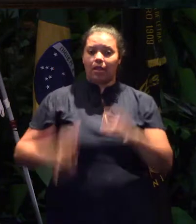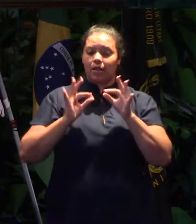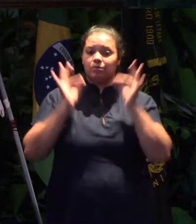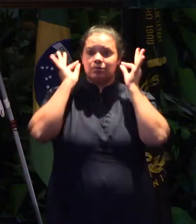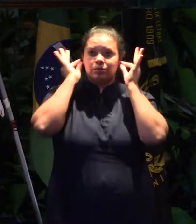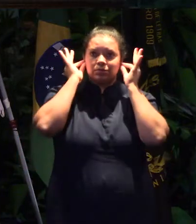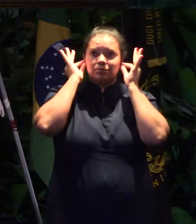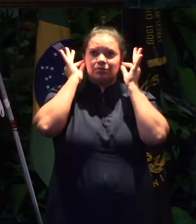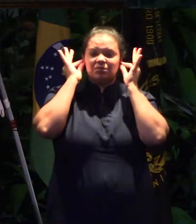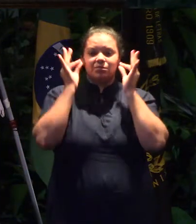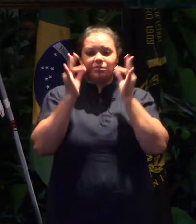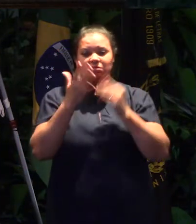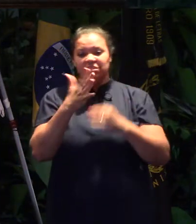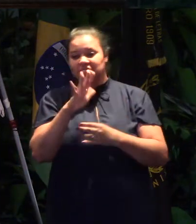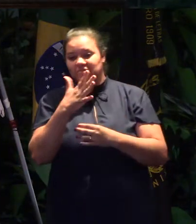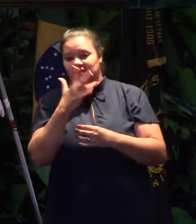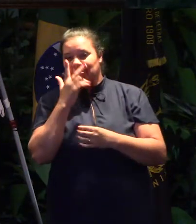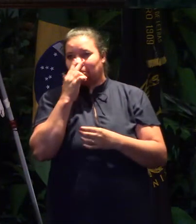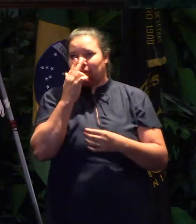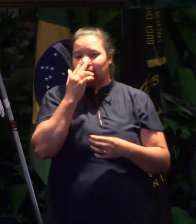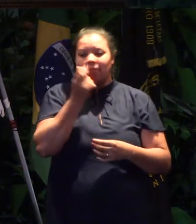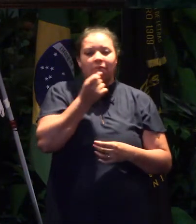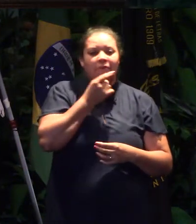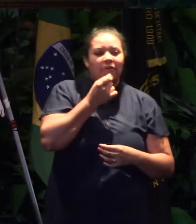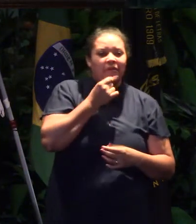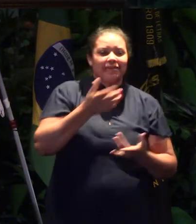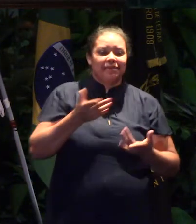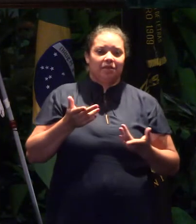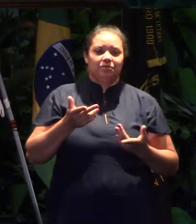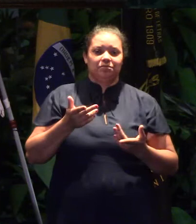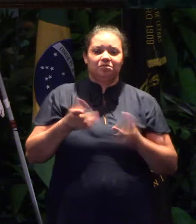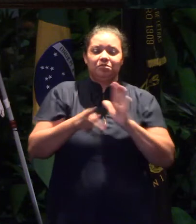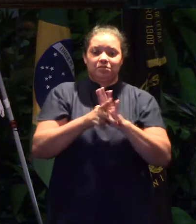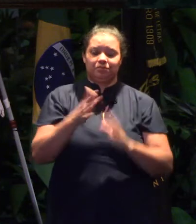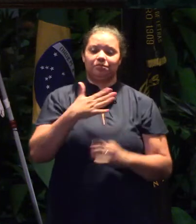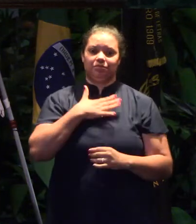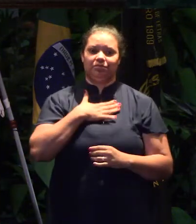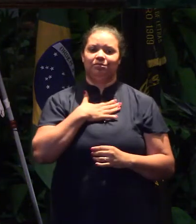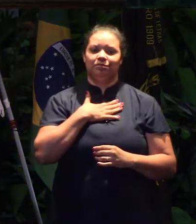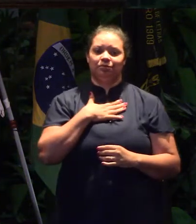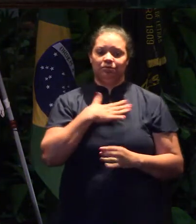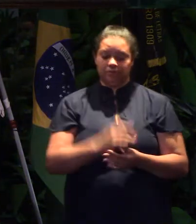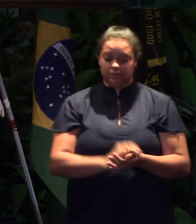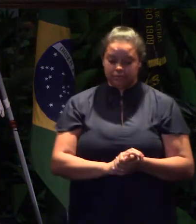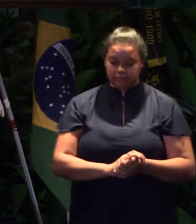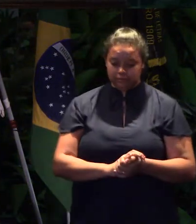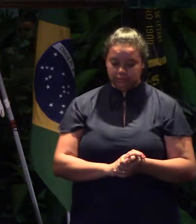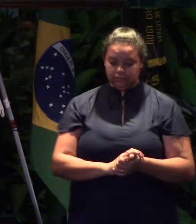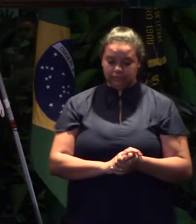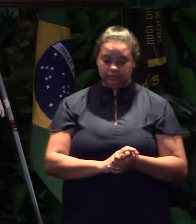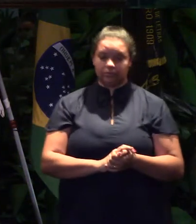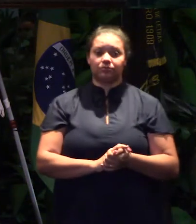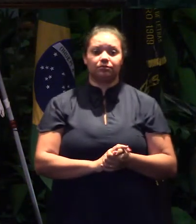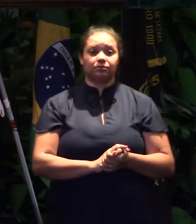e um tanto desconcertante dessa maneira muito própria de ler é que,